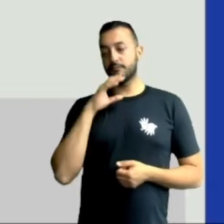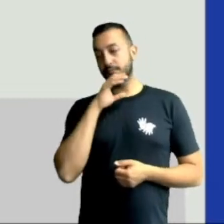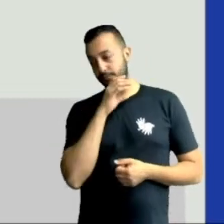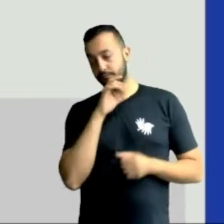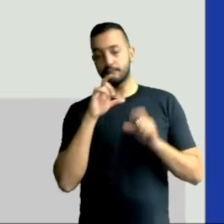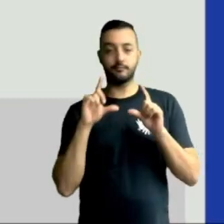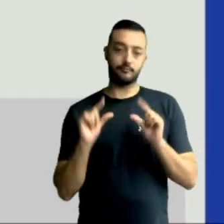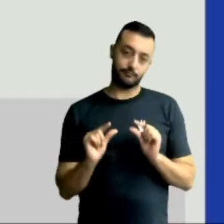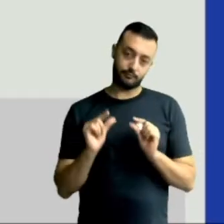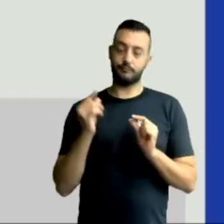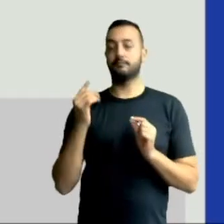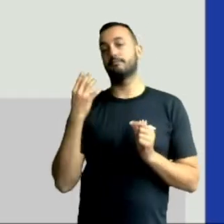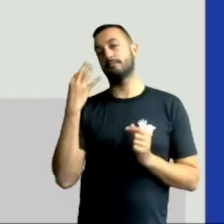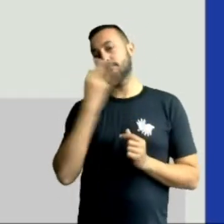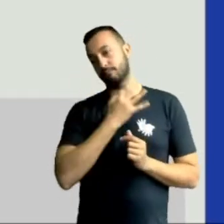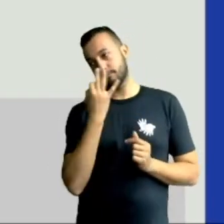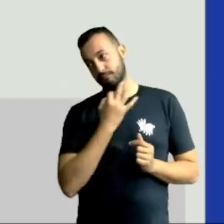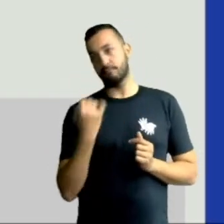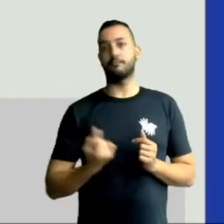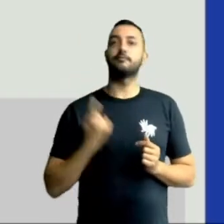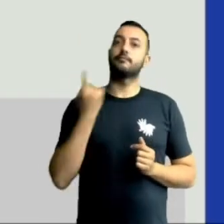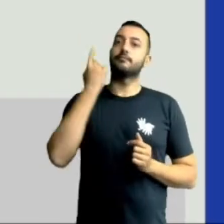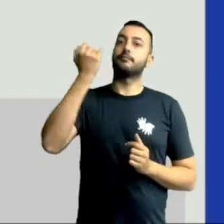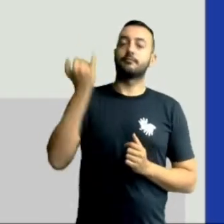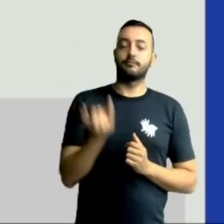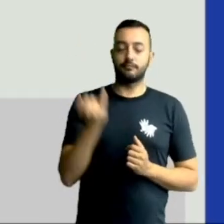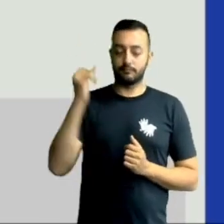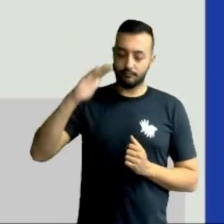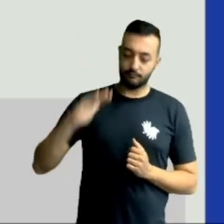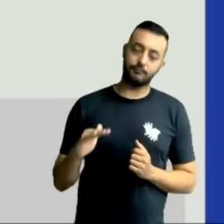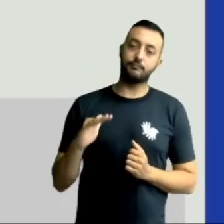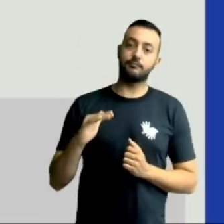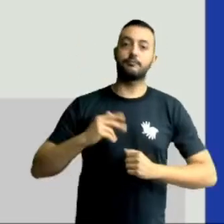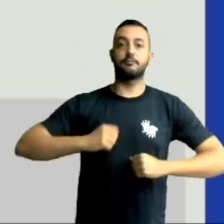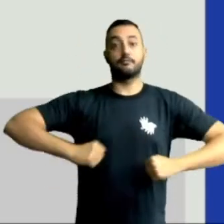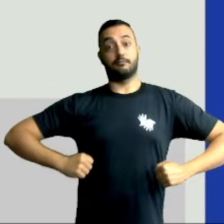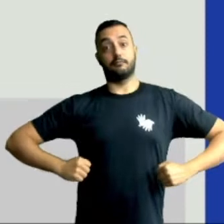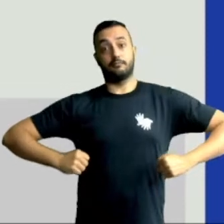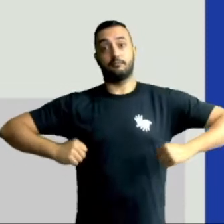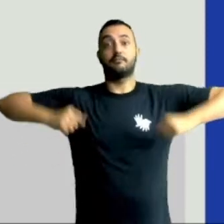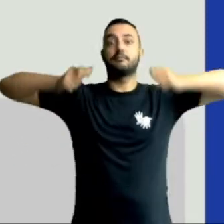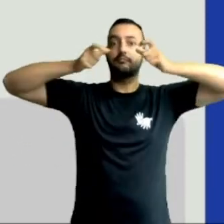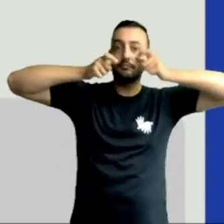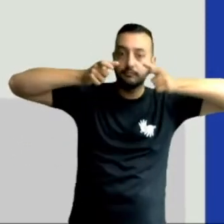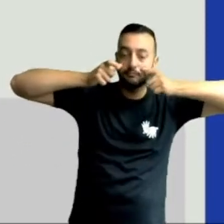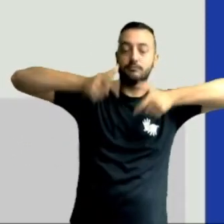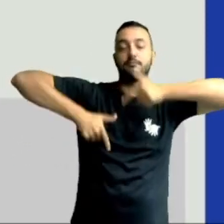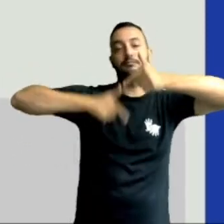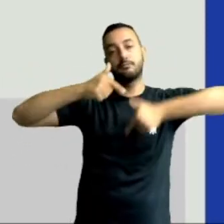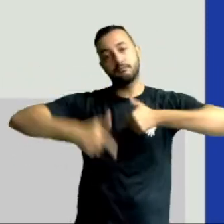Quente, pequeno, lindo, alto, magro, baixo. Forte,